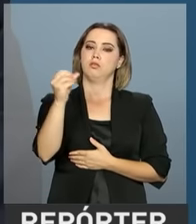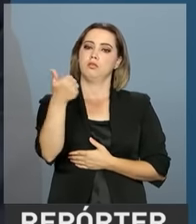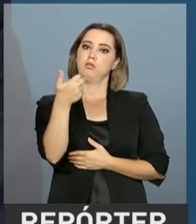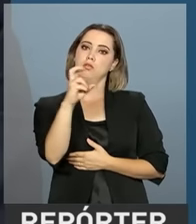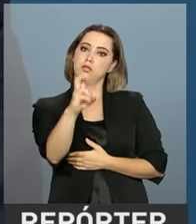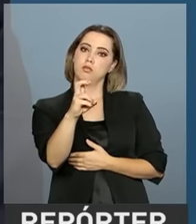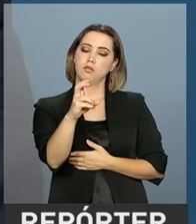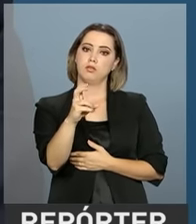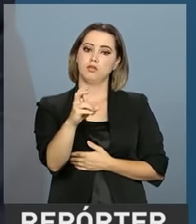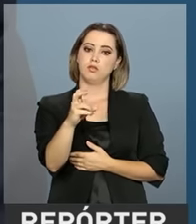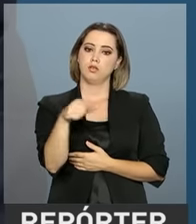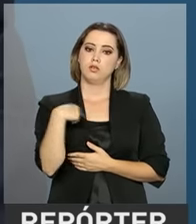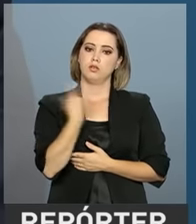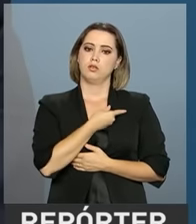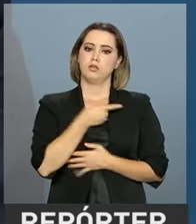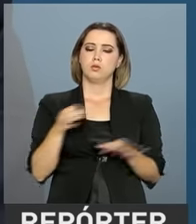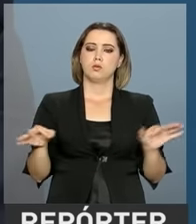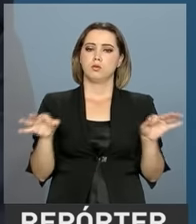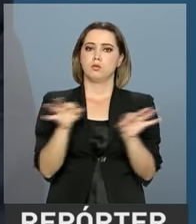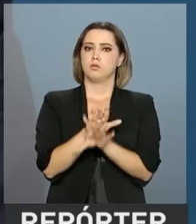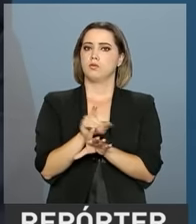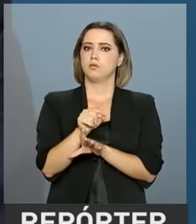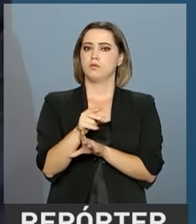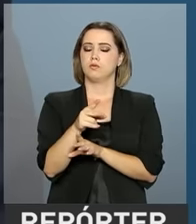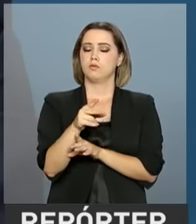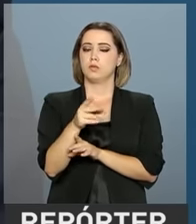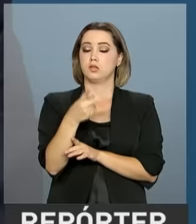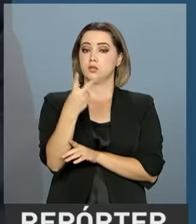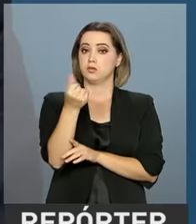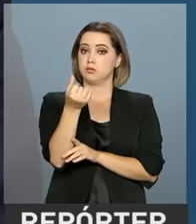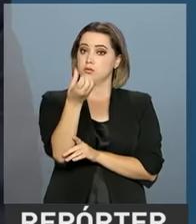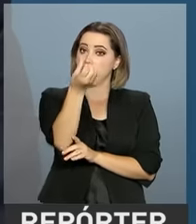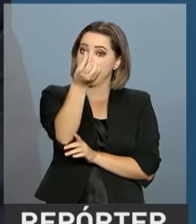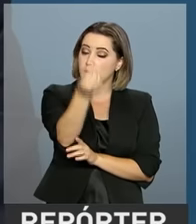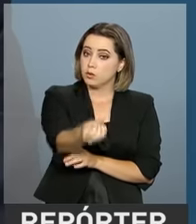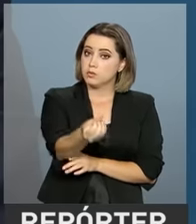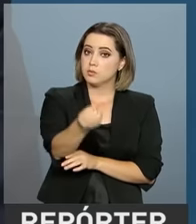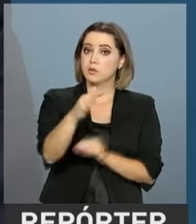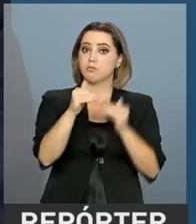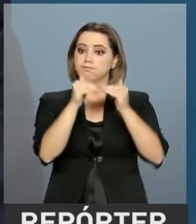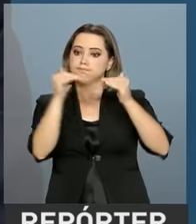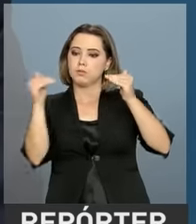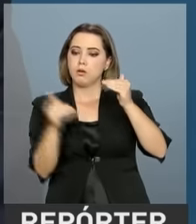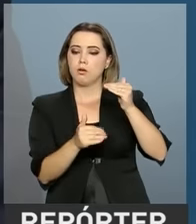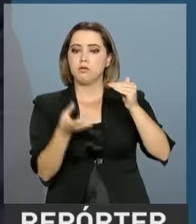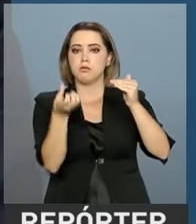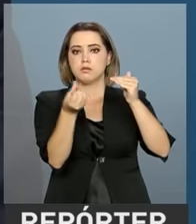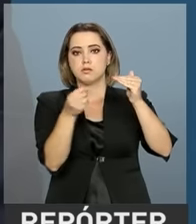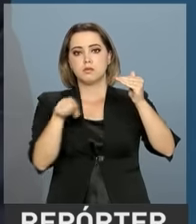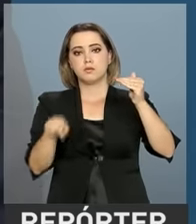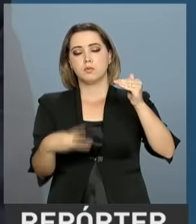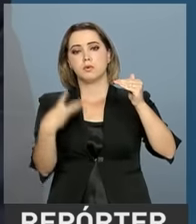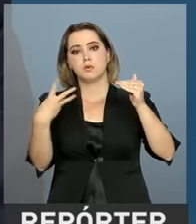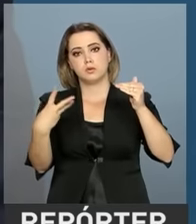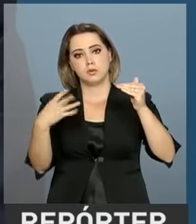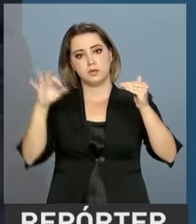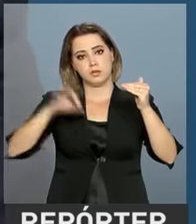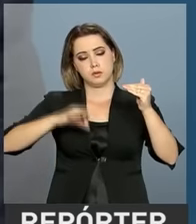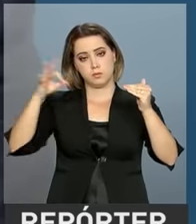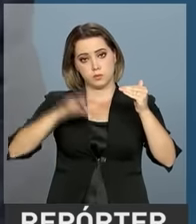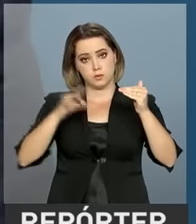2006 16 com 6.3% ou seja abaixo do teto da Meta